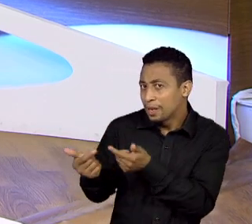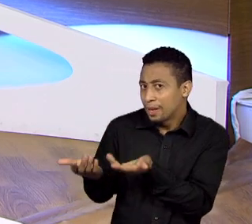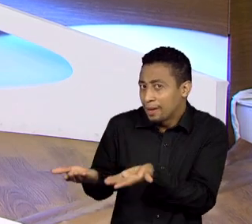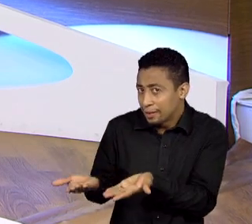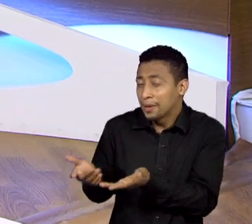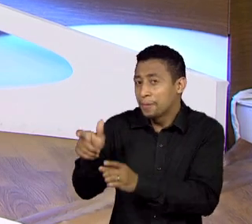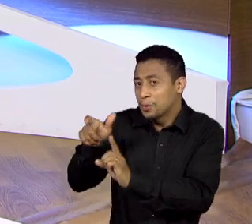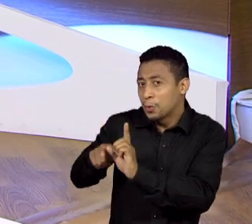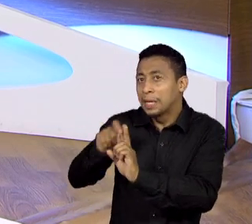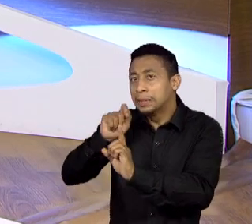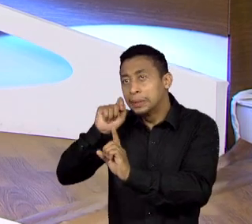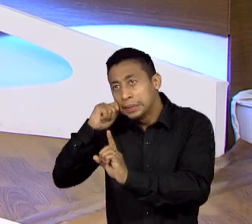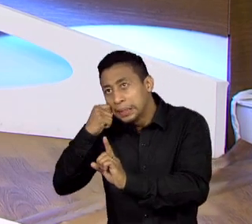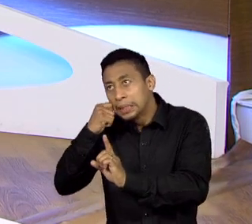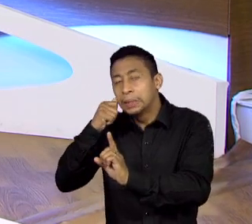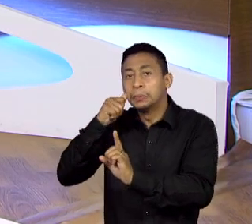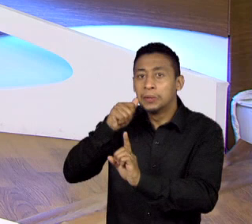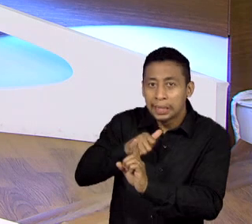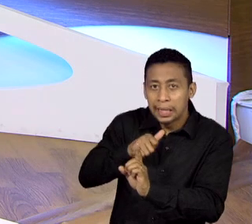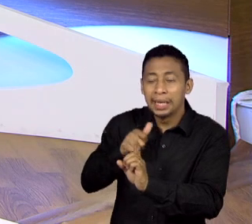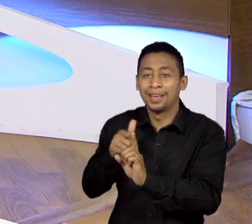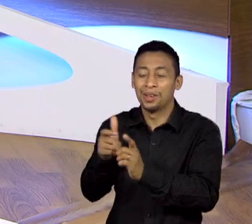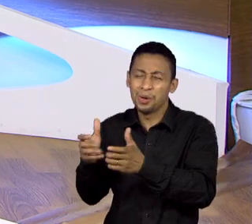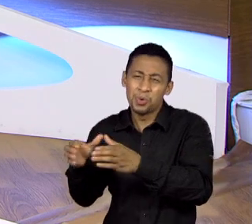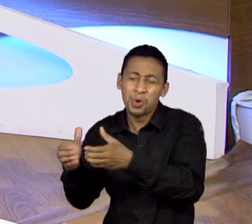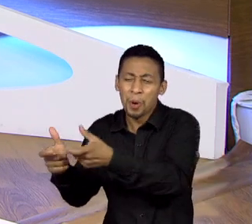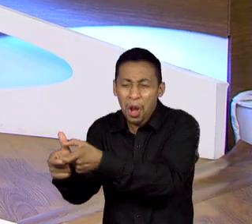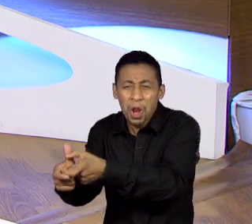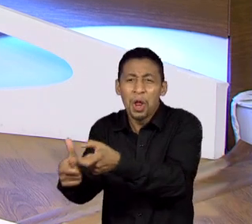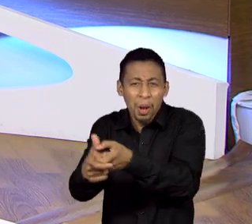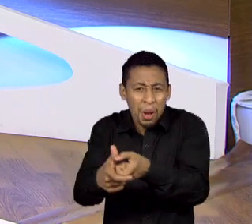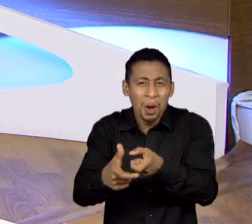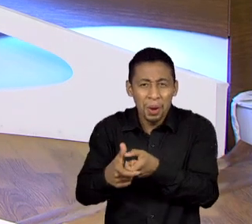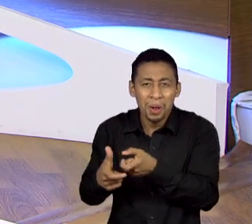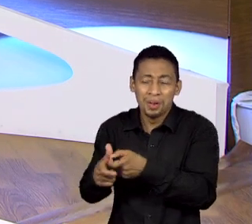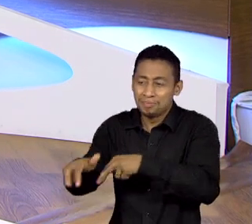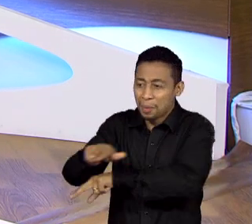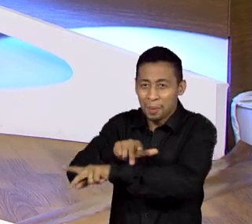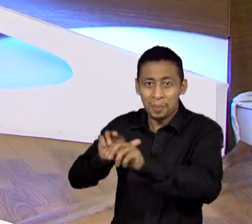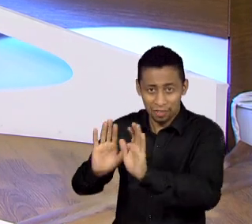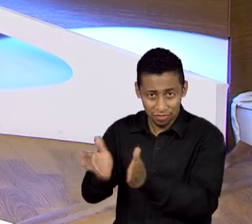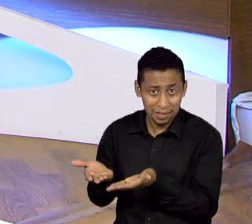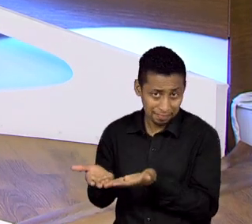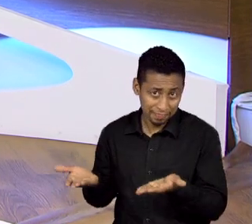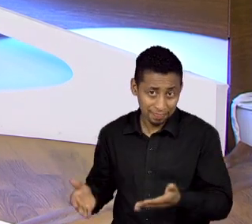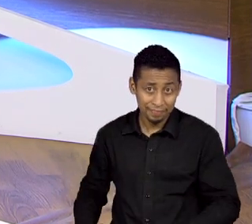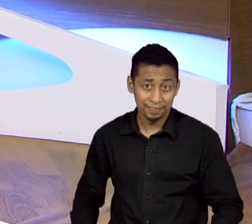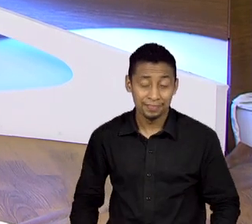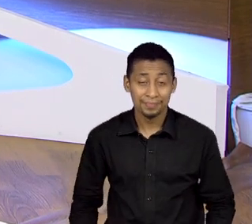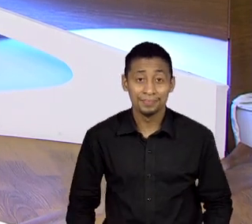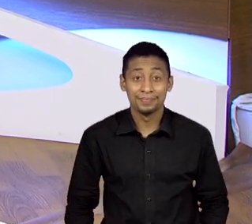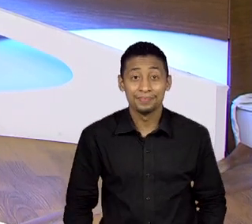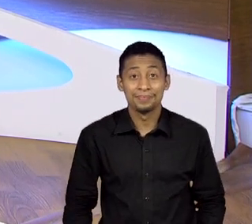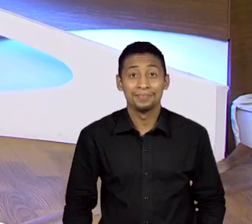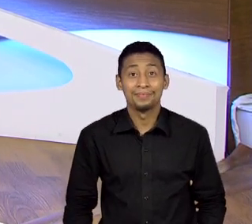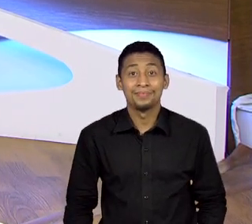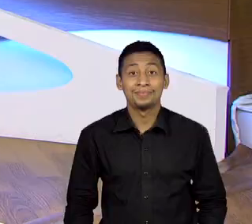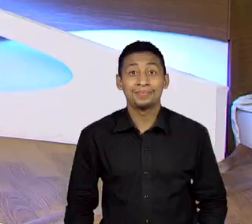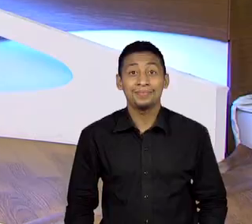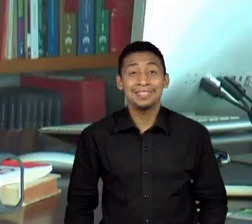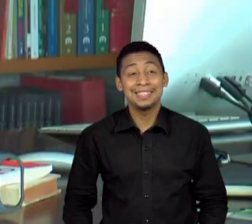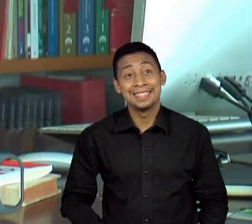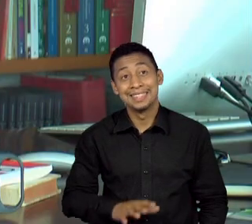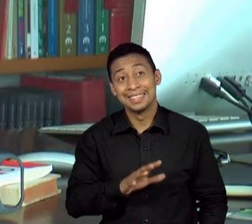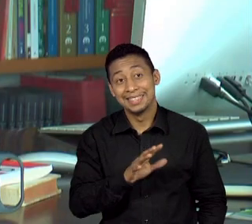pessoas dessas minorias, dessas maiorias minorizadas, né? Vamos dizer assim.